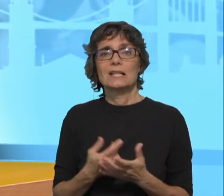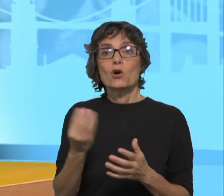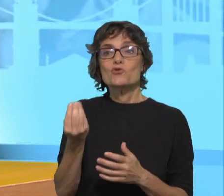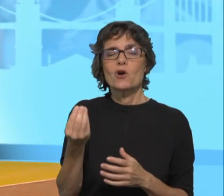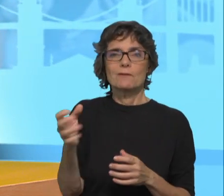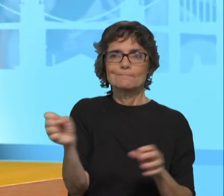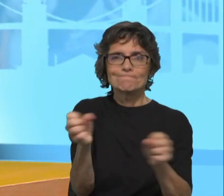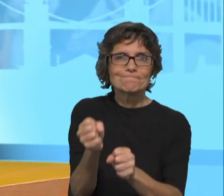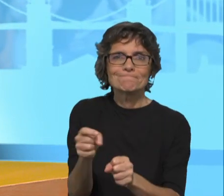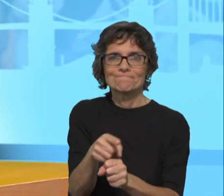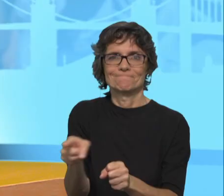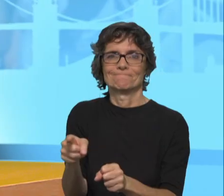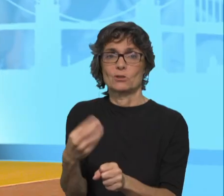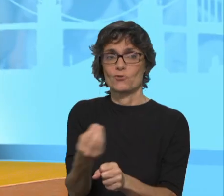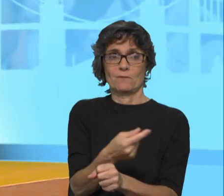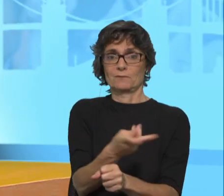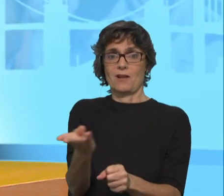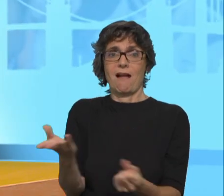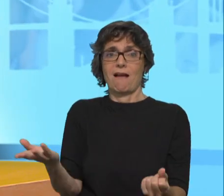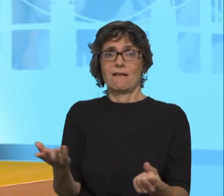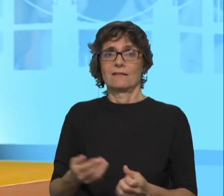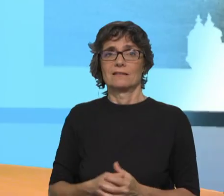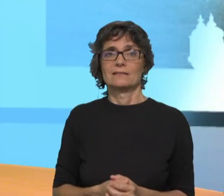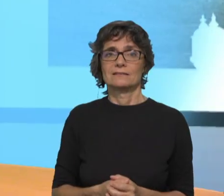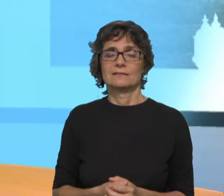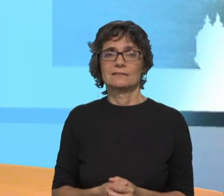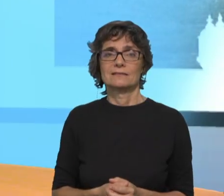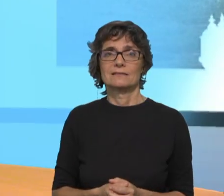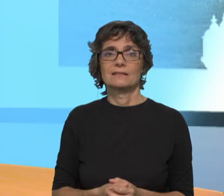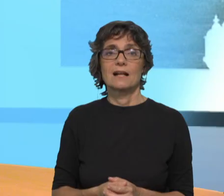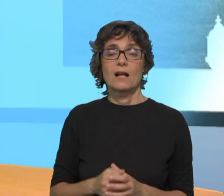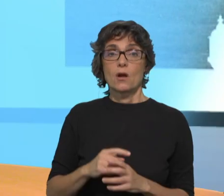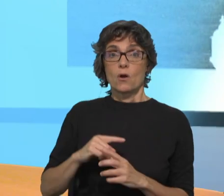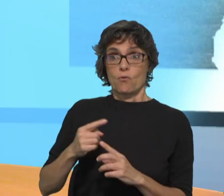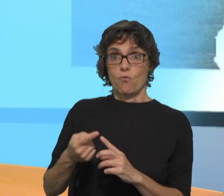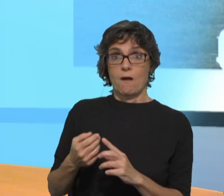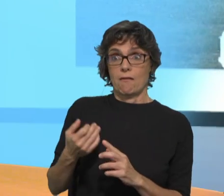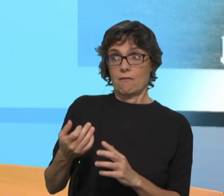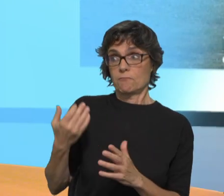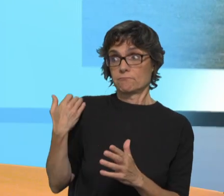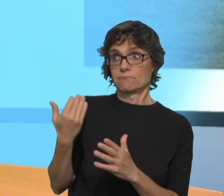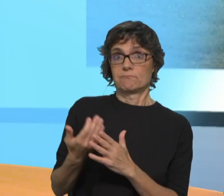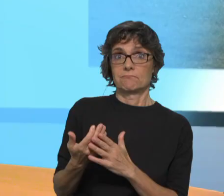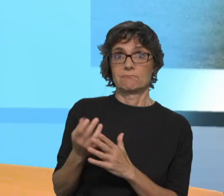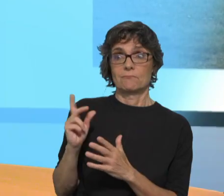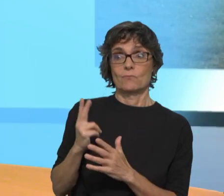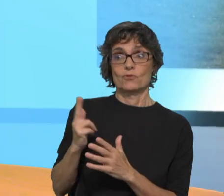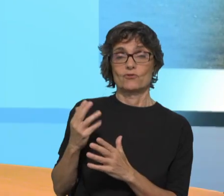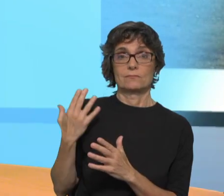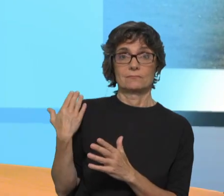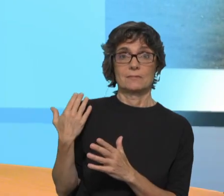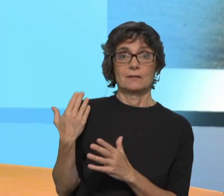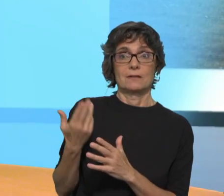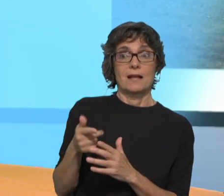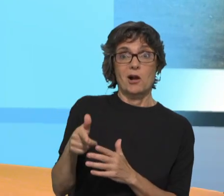estão e também estão nessas realidades. E esta distância de um ano em relação à Jornada Mundial da Juventude, a semente